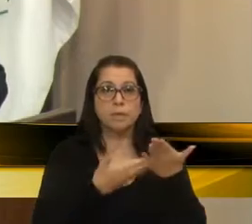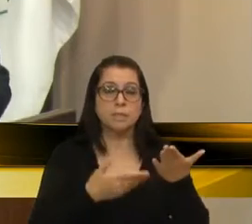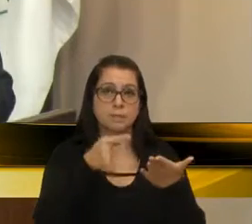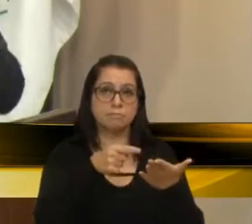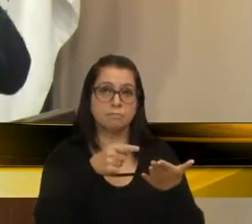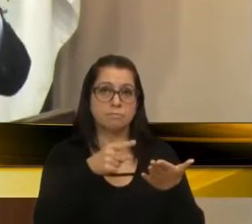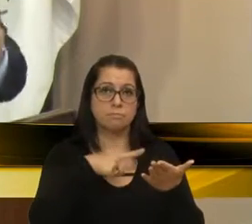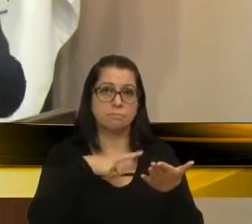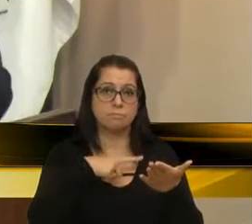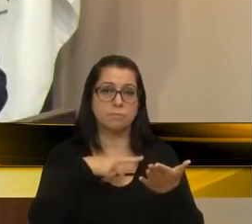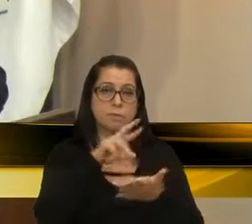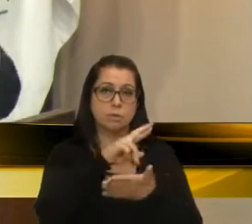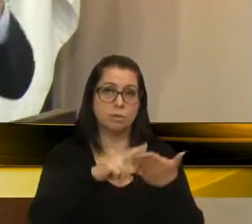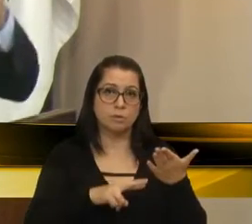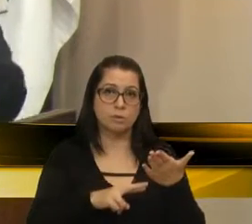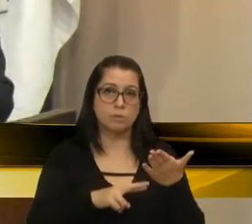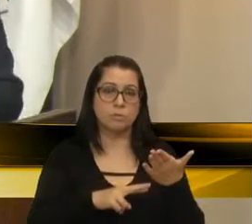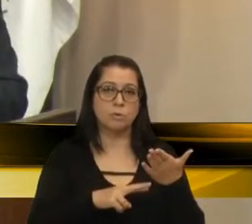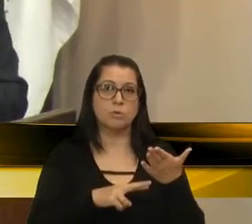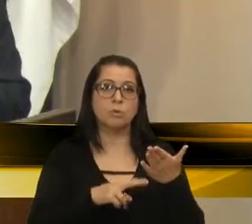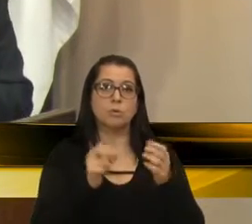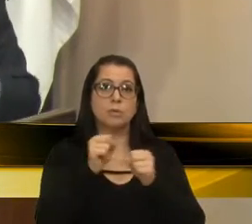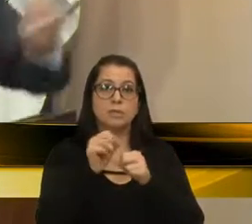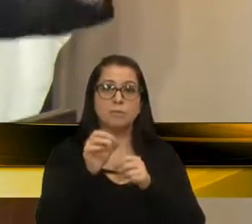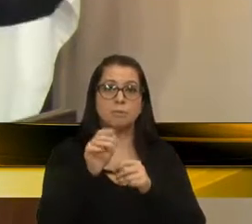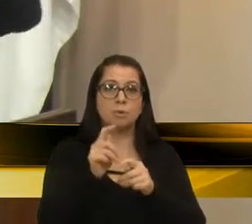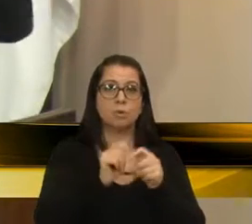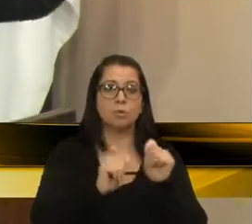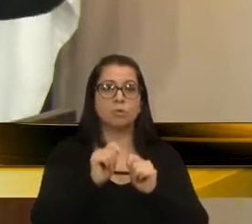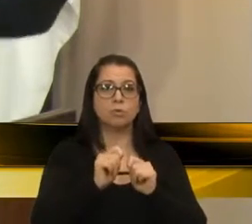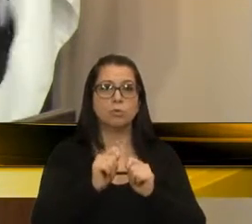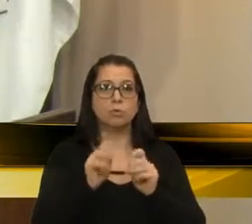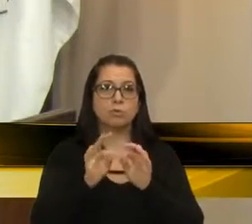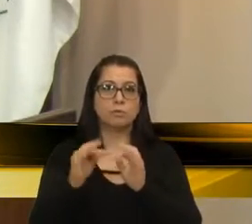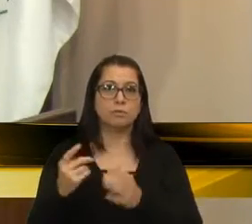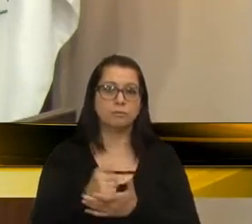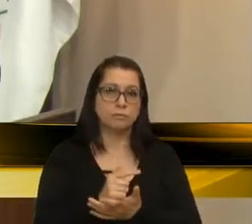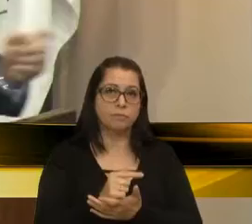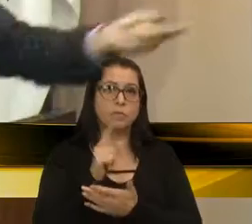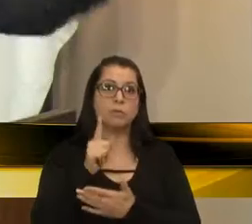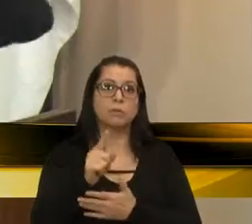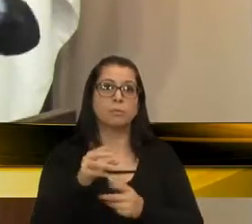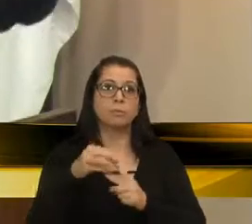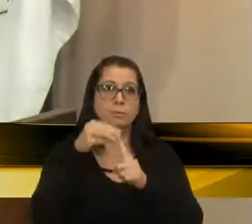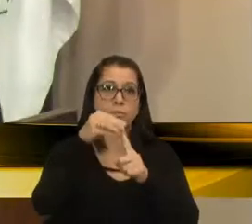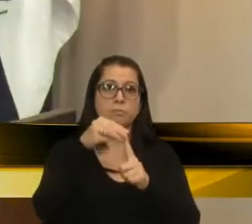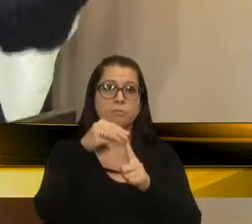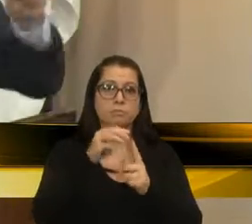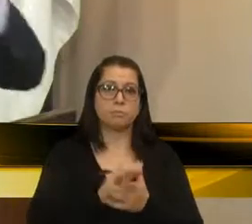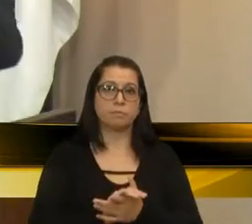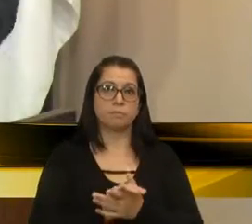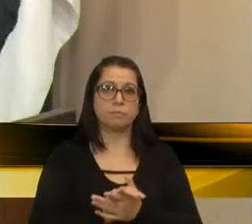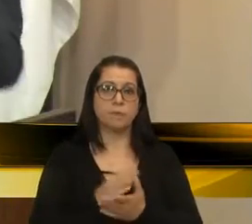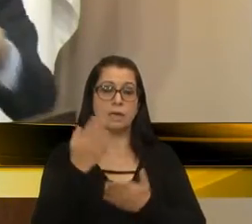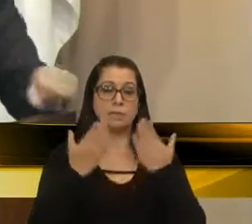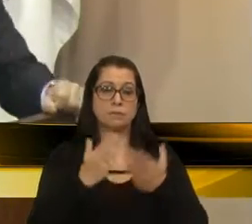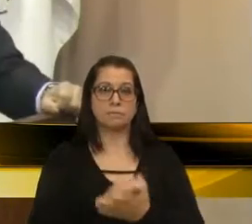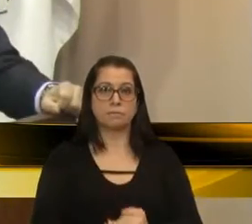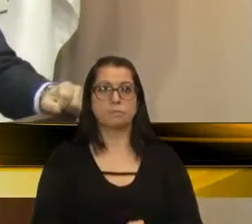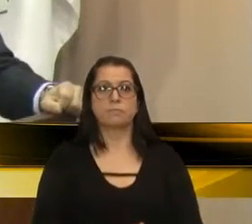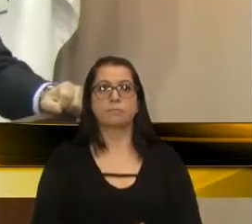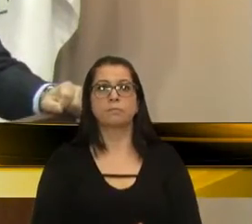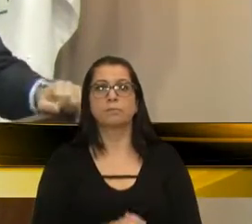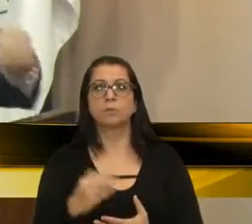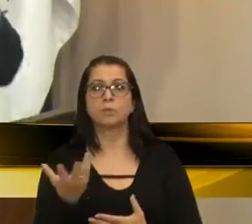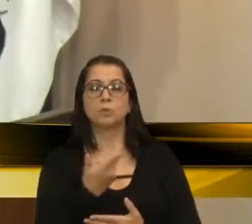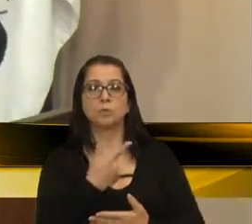emitido no relatório do Sistema de Controle Interno, aqueles 4 apontamentos principal e da licitação pela qual nós